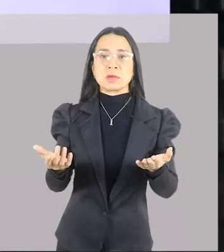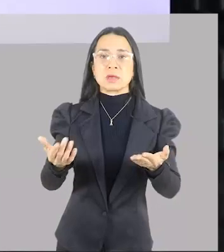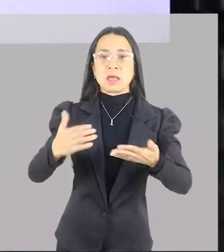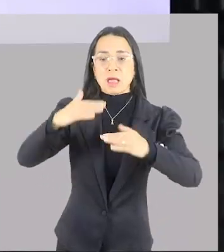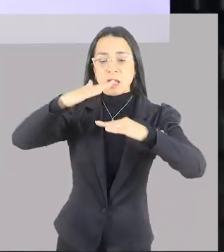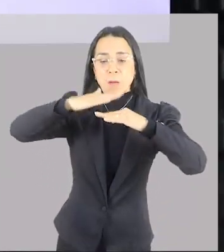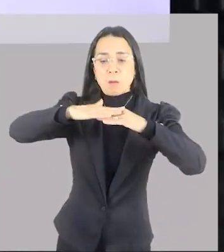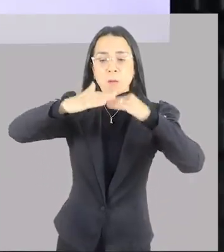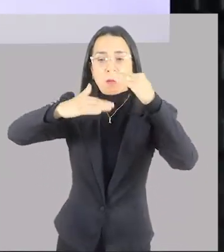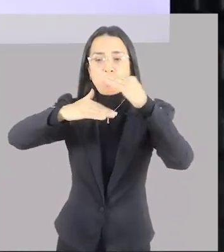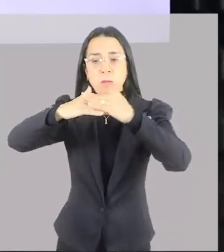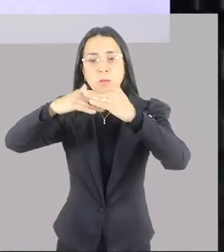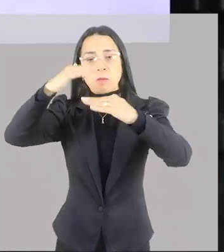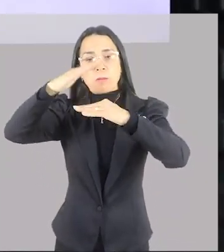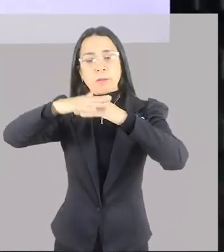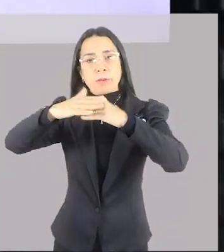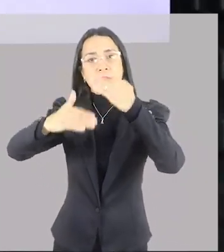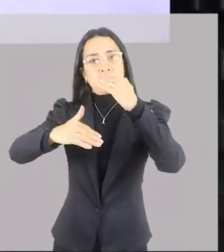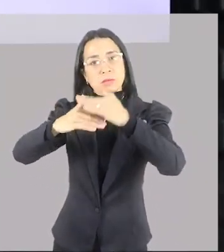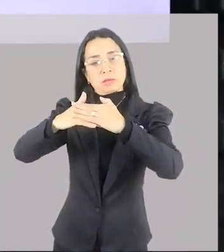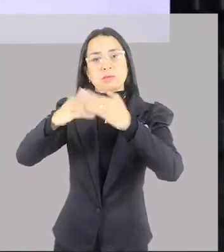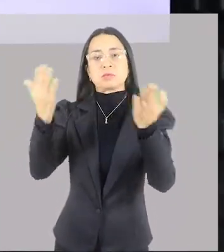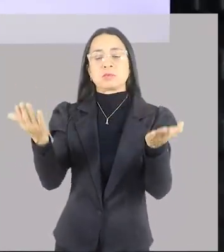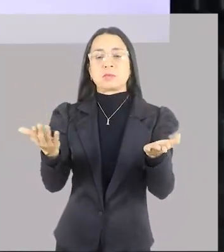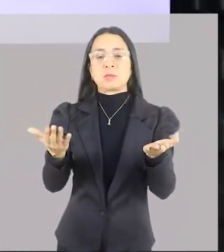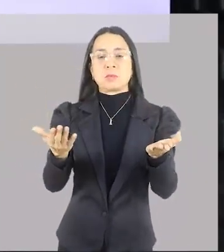né? Planos, um sobreposto,